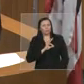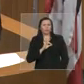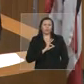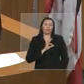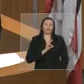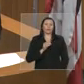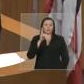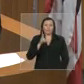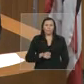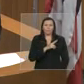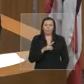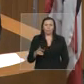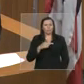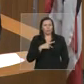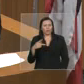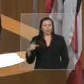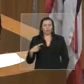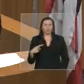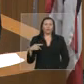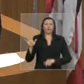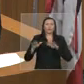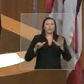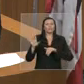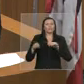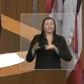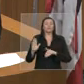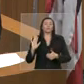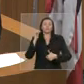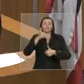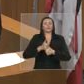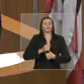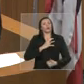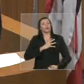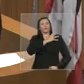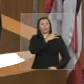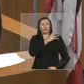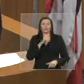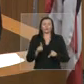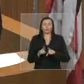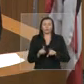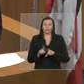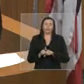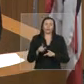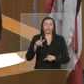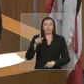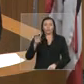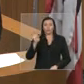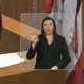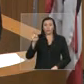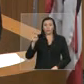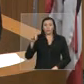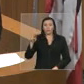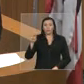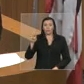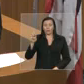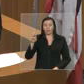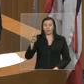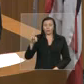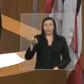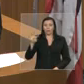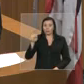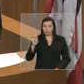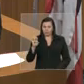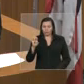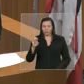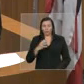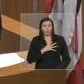e pastores, serão nomeados nas patentes de coronel, tenente-coronel, major, tenente, para